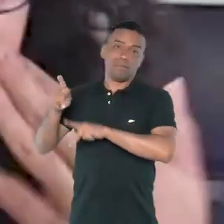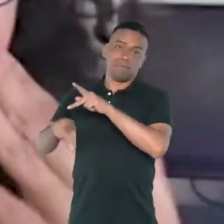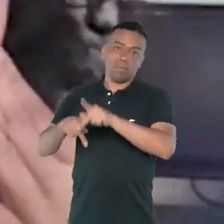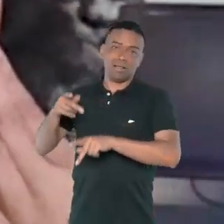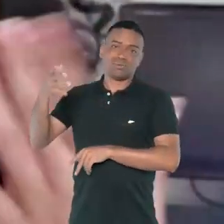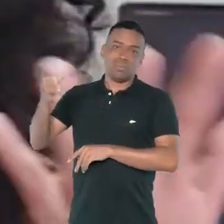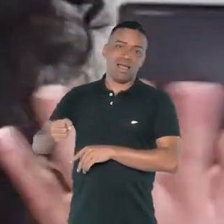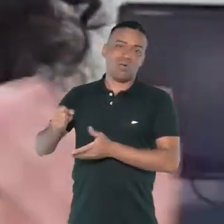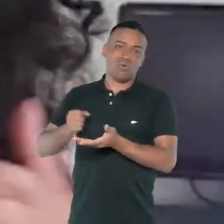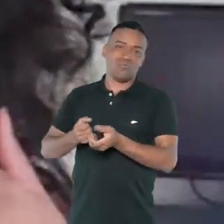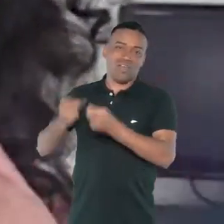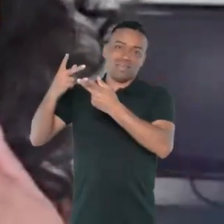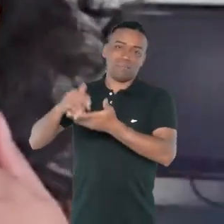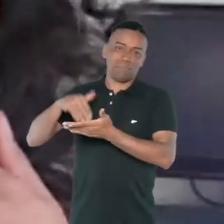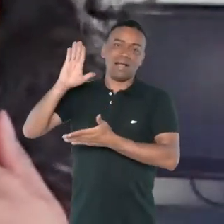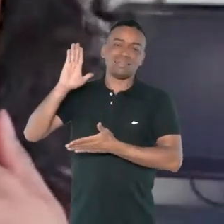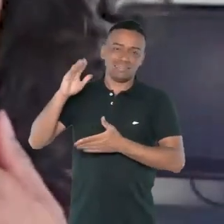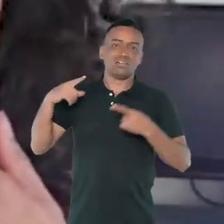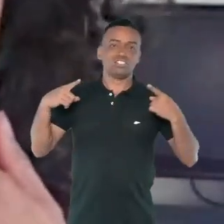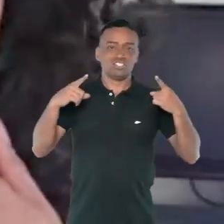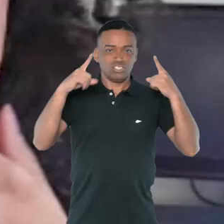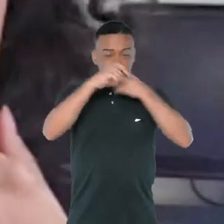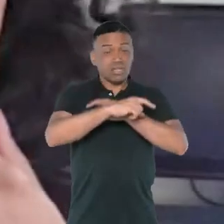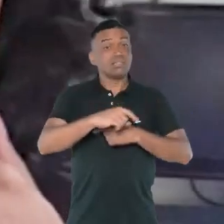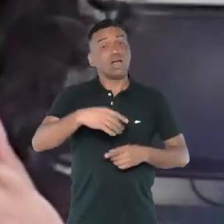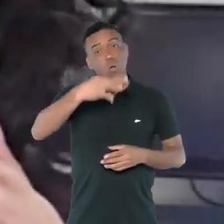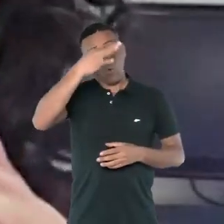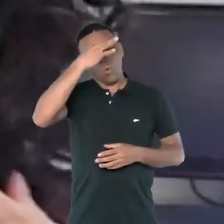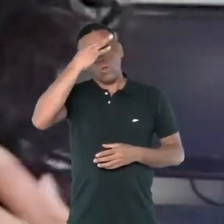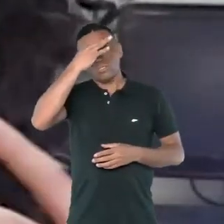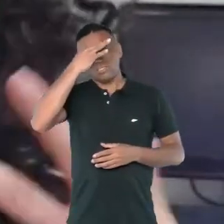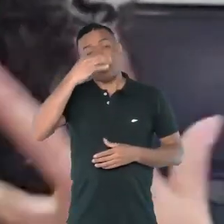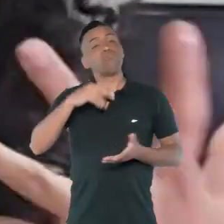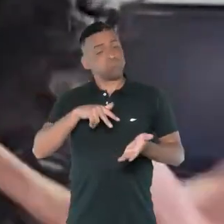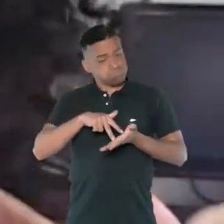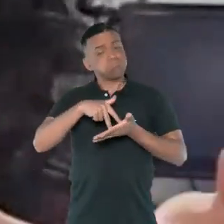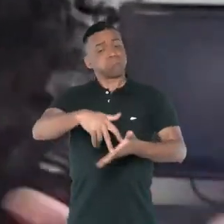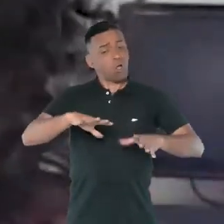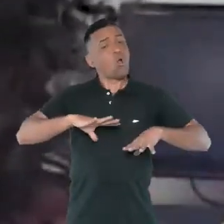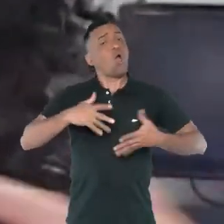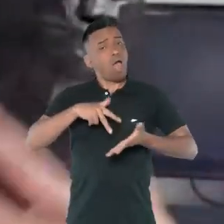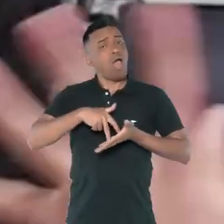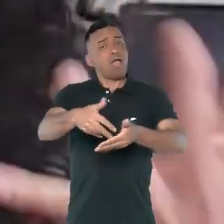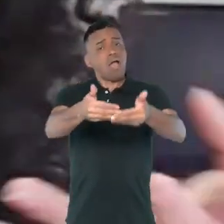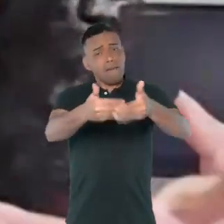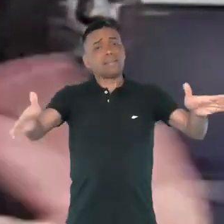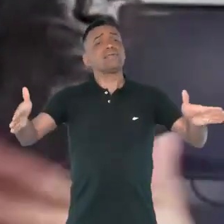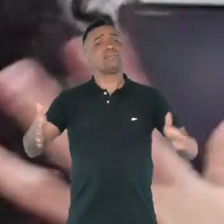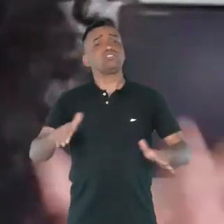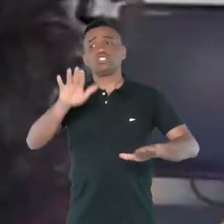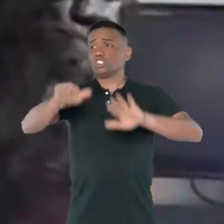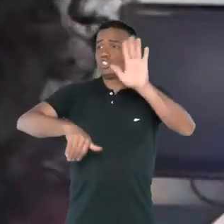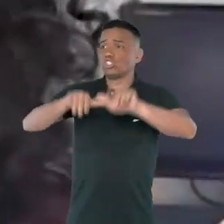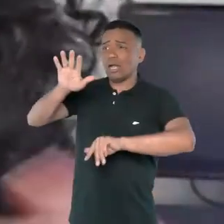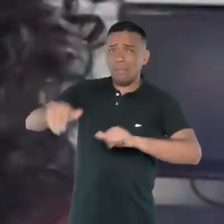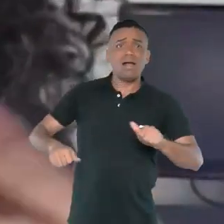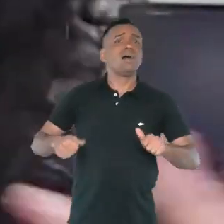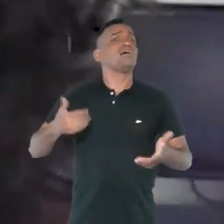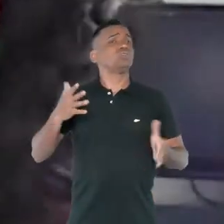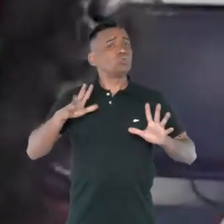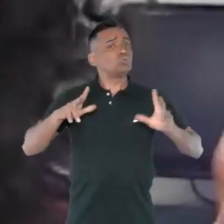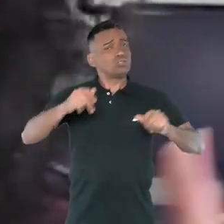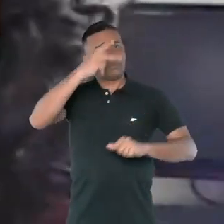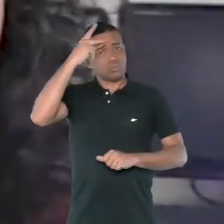parte do que você lê é de escritores brancos. Então, essa é uma dificuldade, é você fazer o que a Conceição fez, sair metendo o pé na